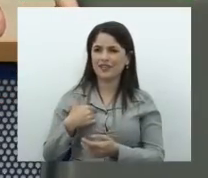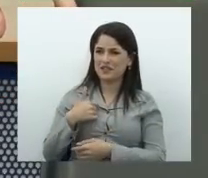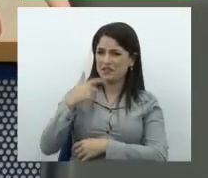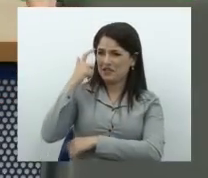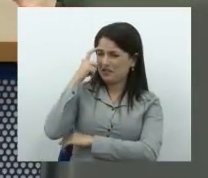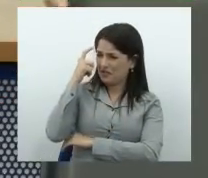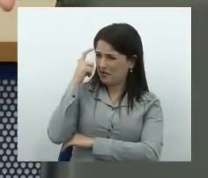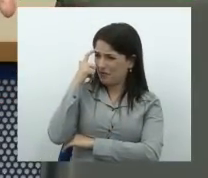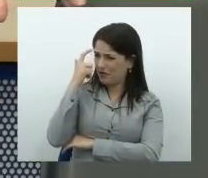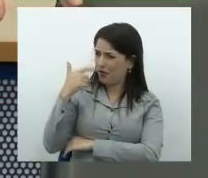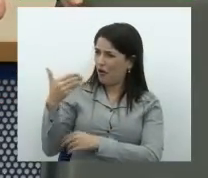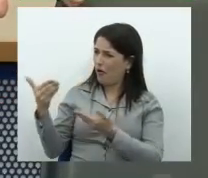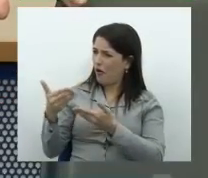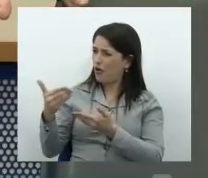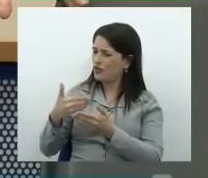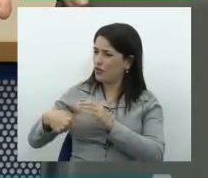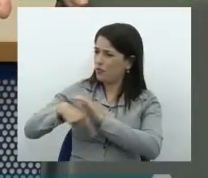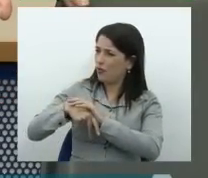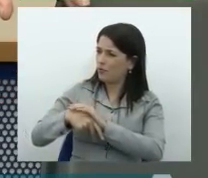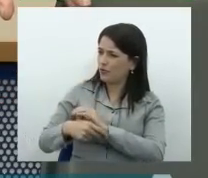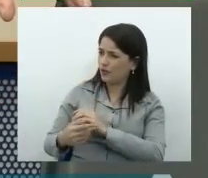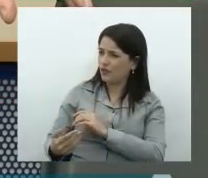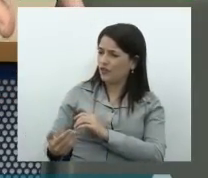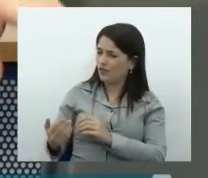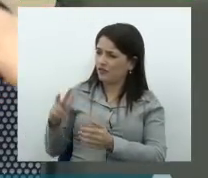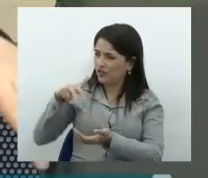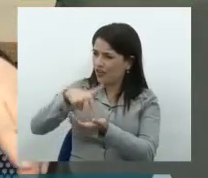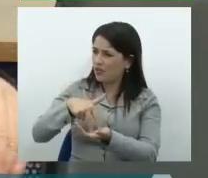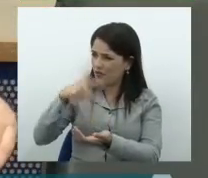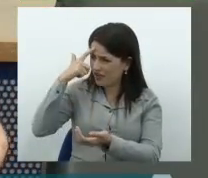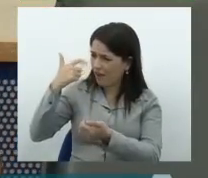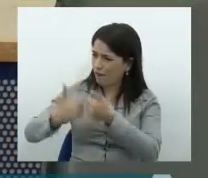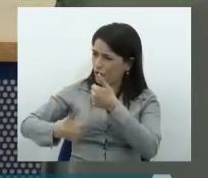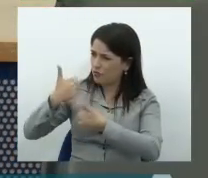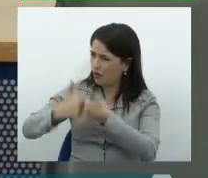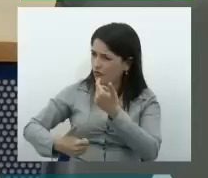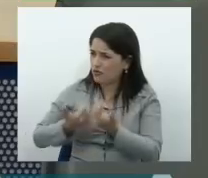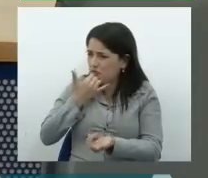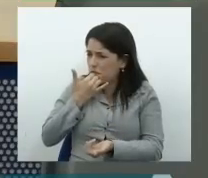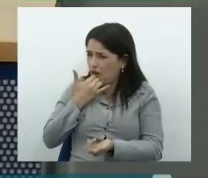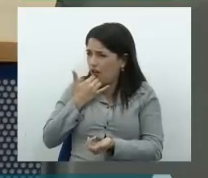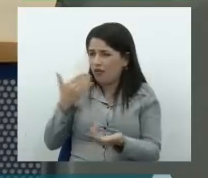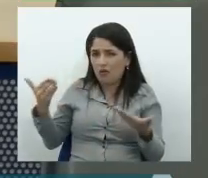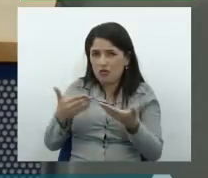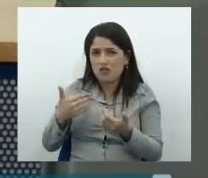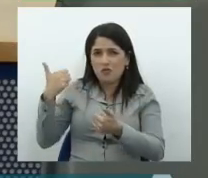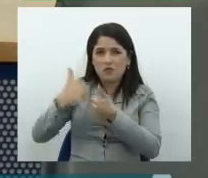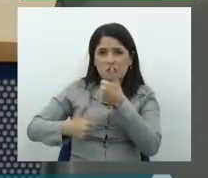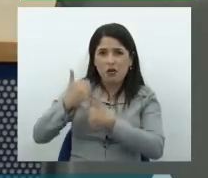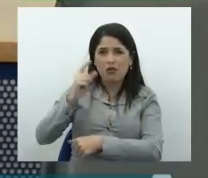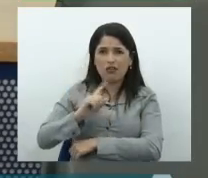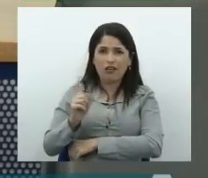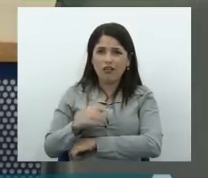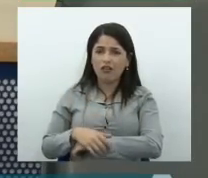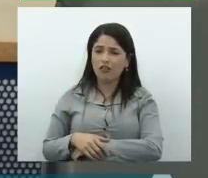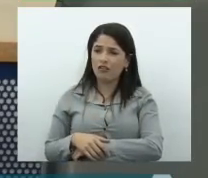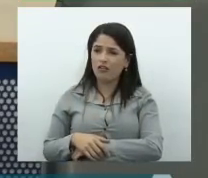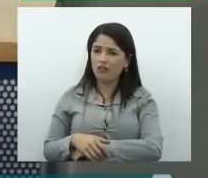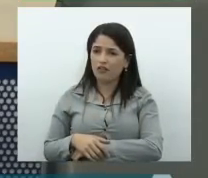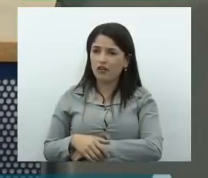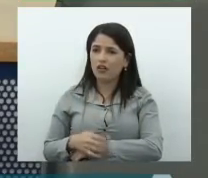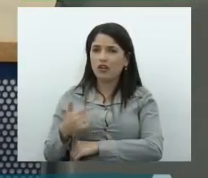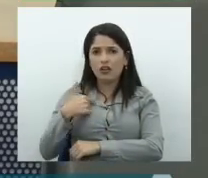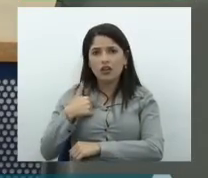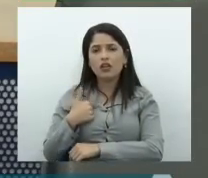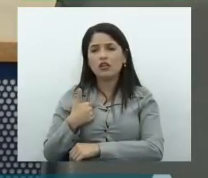disputar futebol com você e não fazer pergunta de política? Eu não vim aqui jogar bola. Eu vim aqui fazer uma